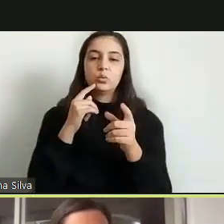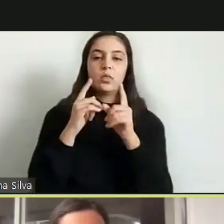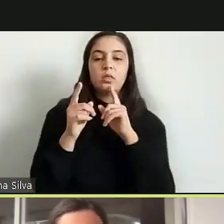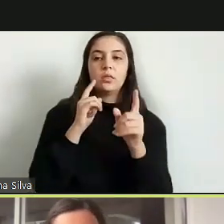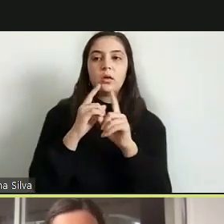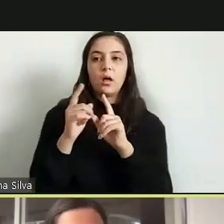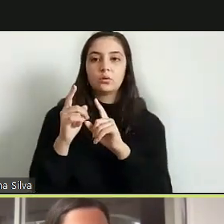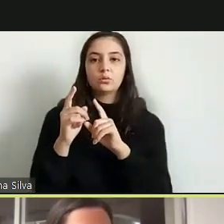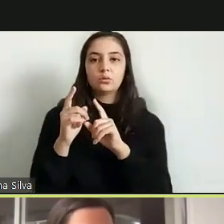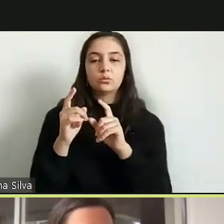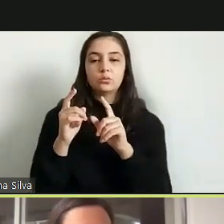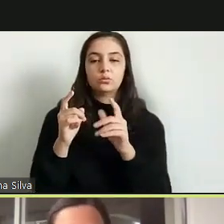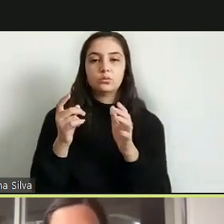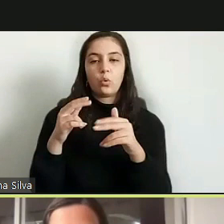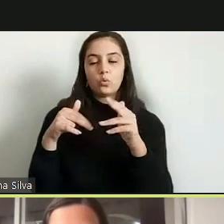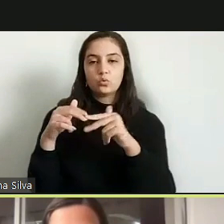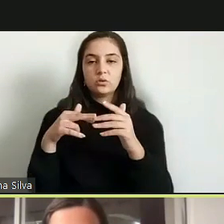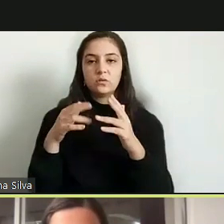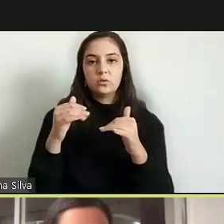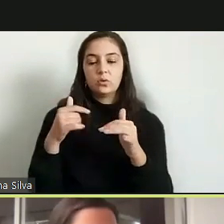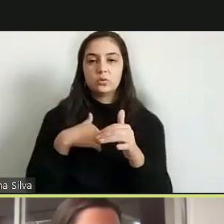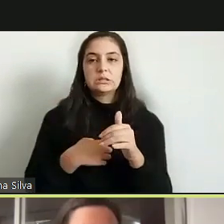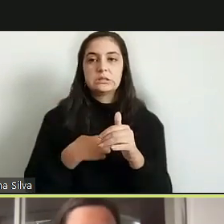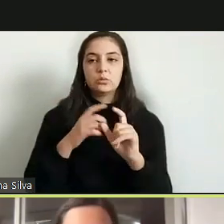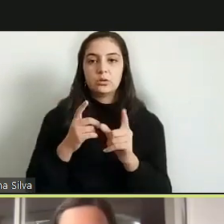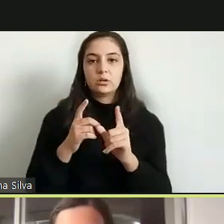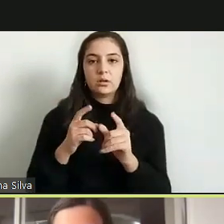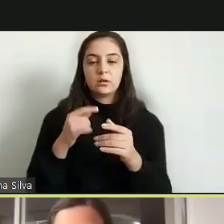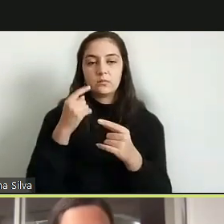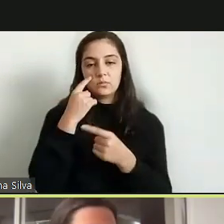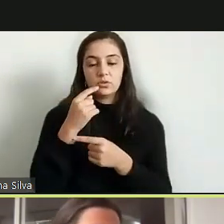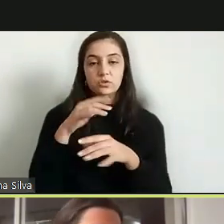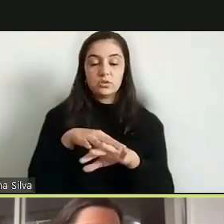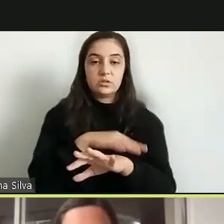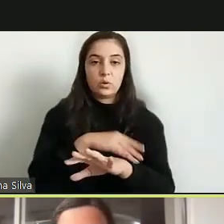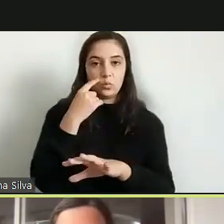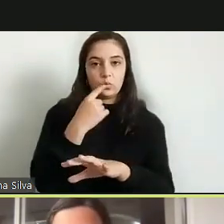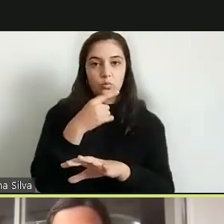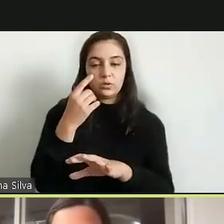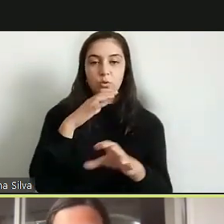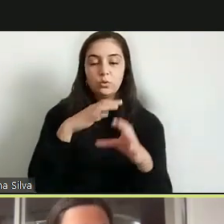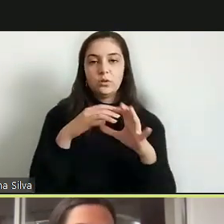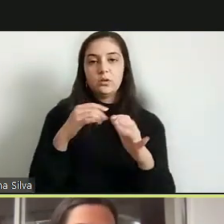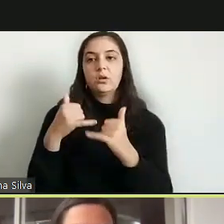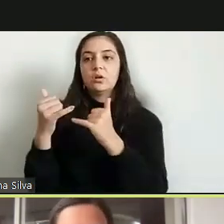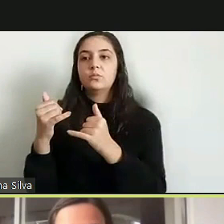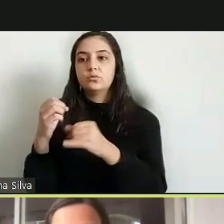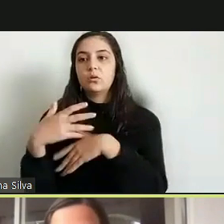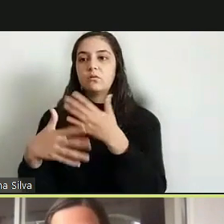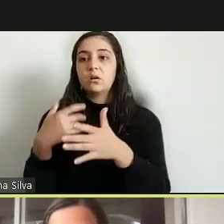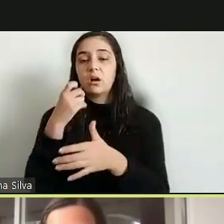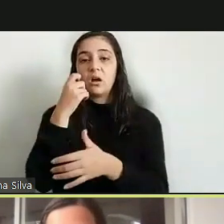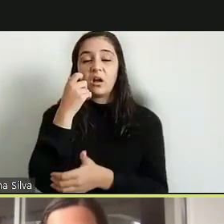que ainda sinto muito é que realmente a administração pública comunica e depois faz. E quem quiser